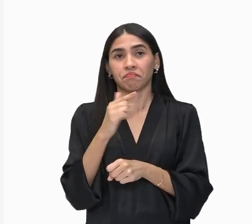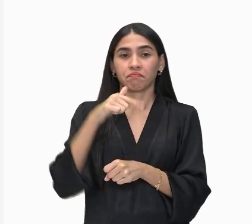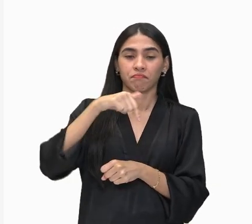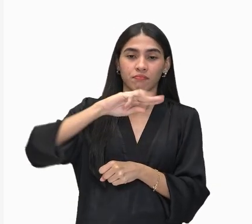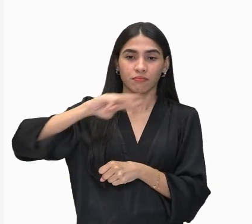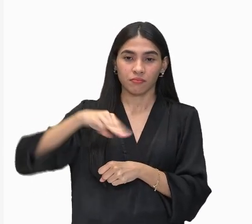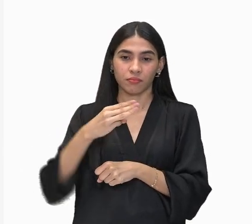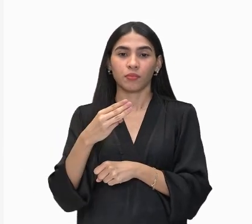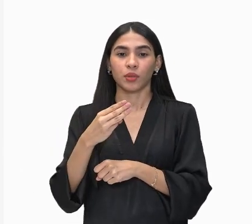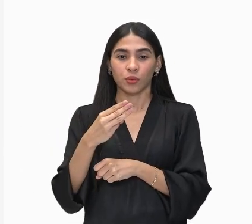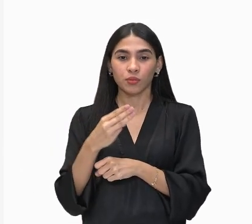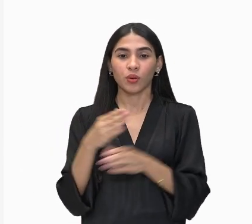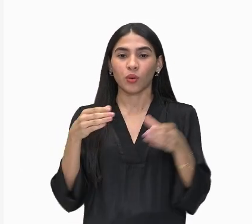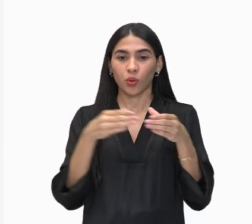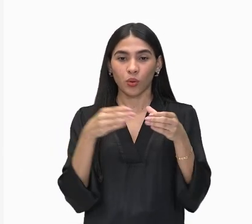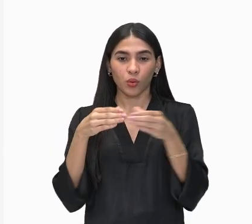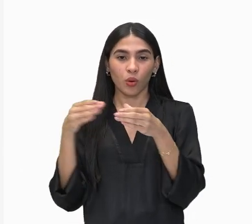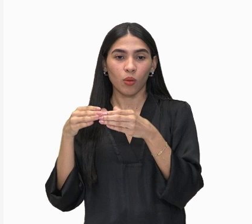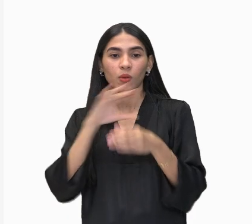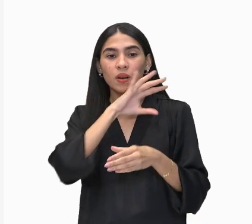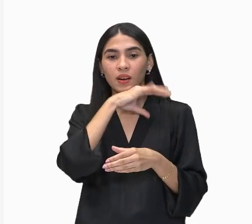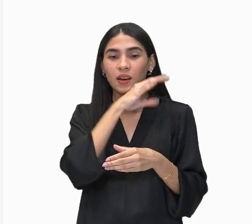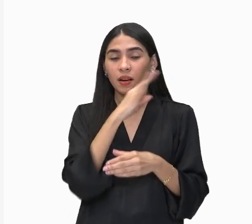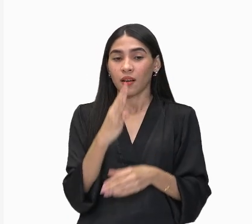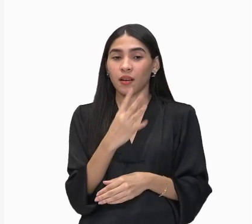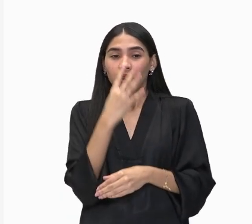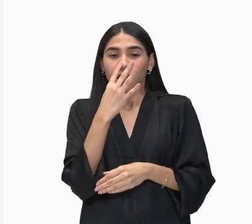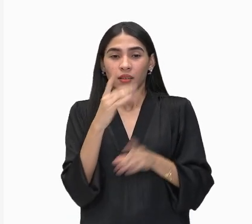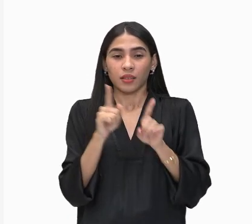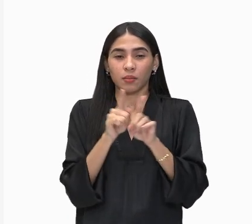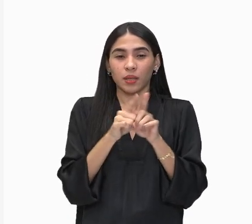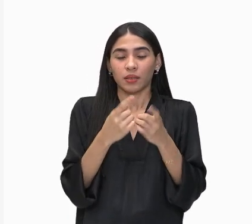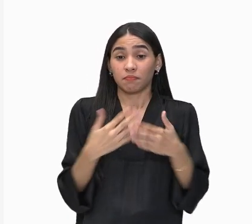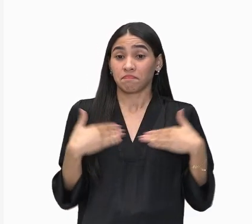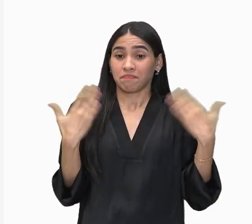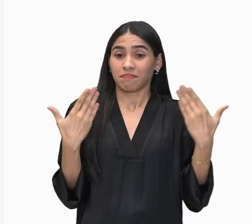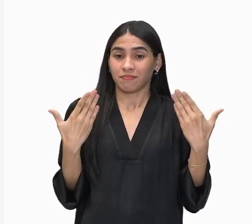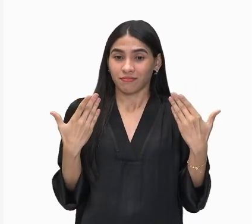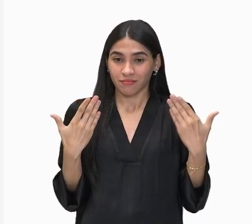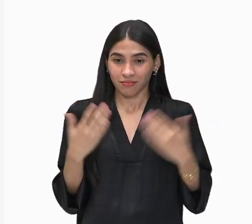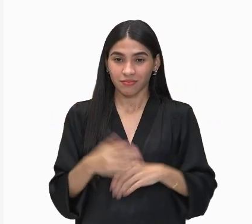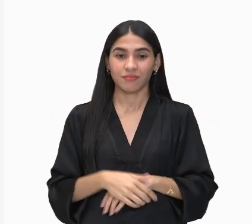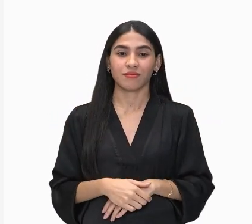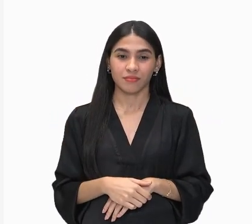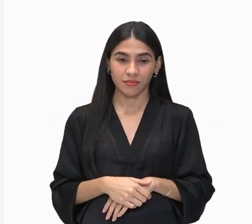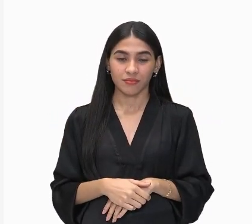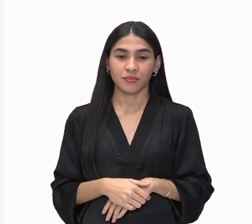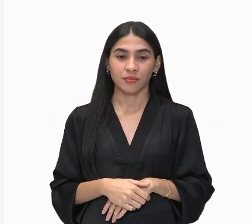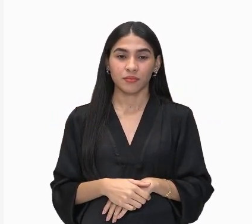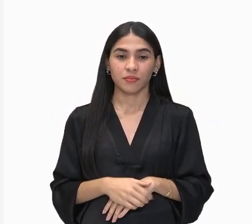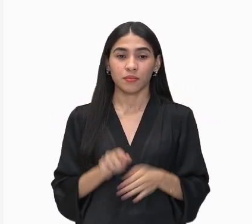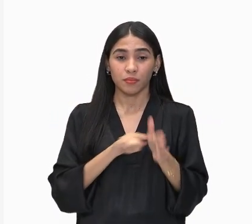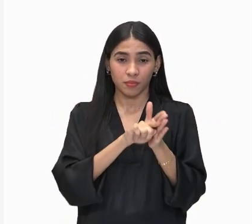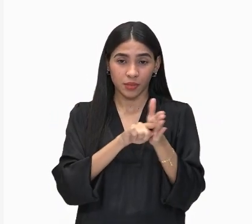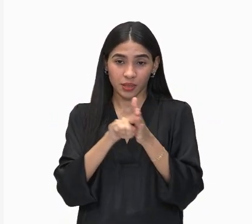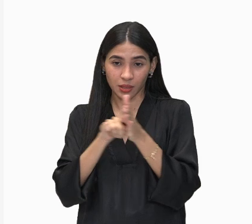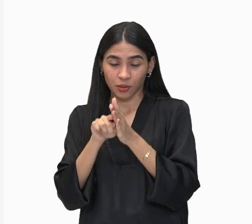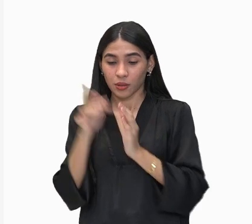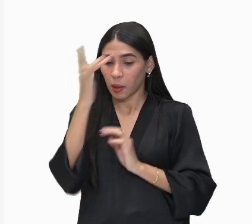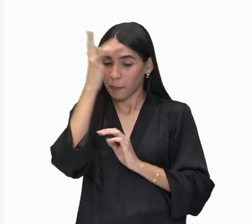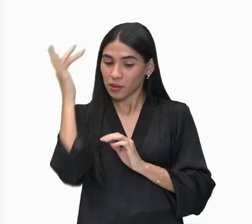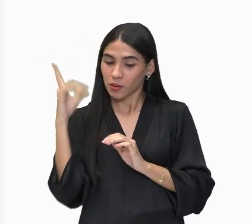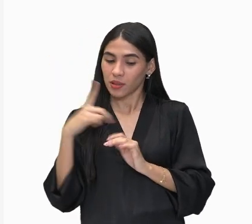de 7.000 espécies que encantam, intrigam e até assustam a gente, né? Os naturalistas e as pessoas